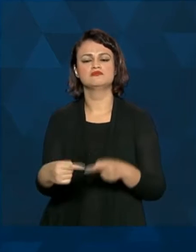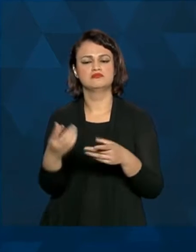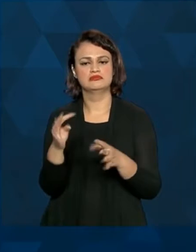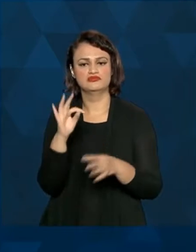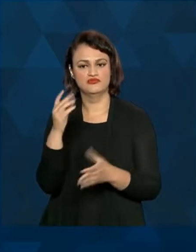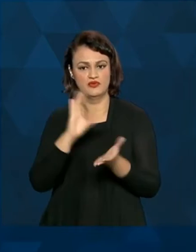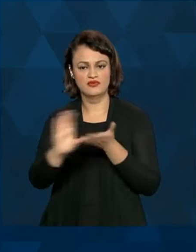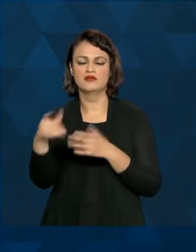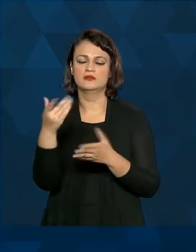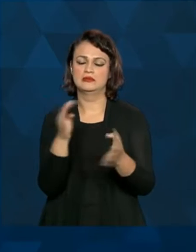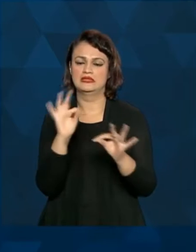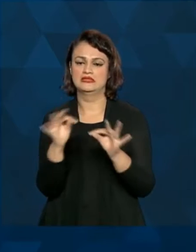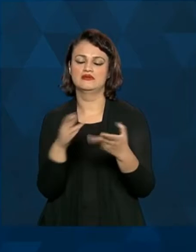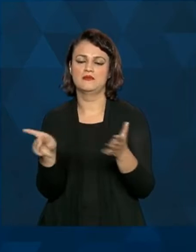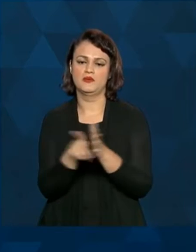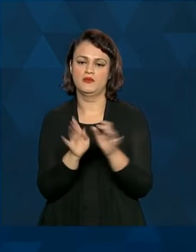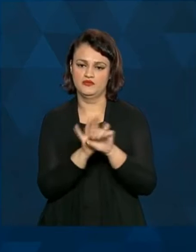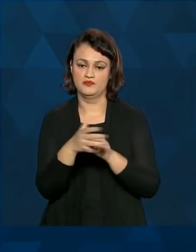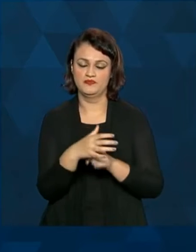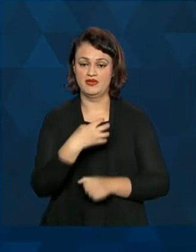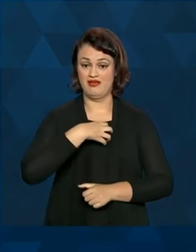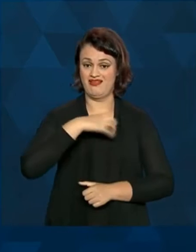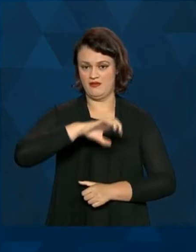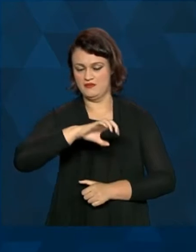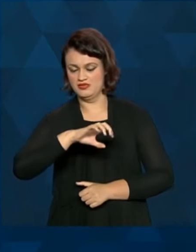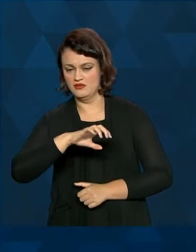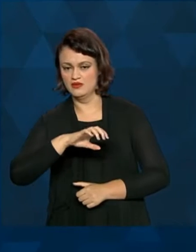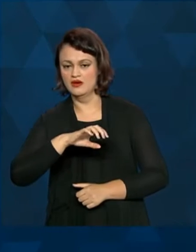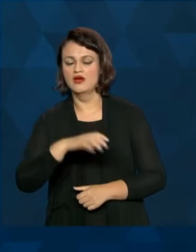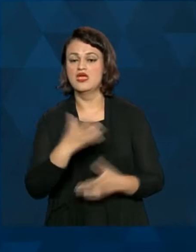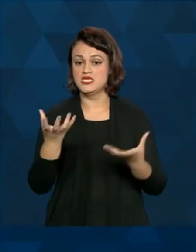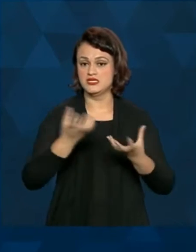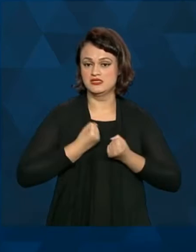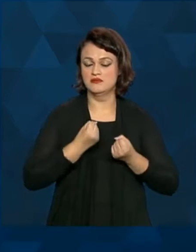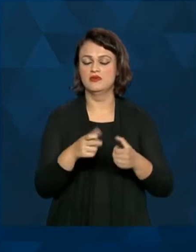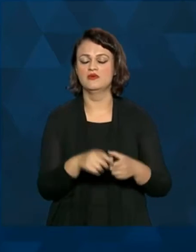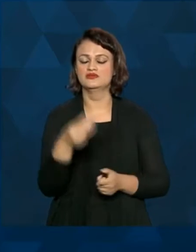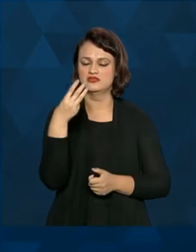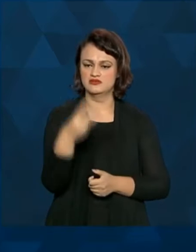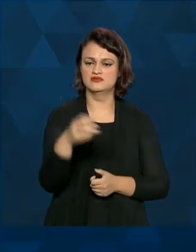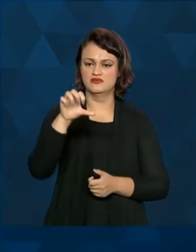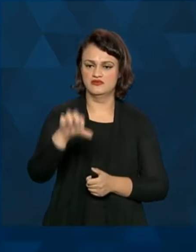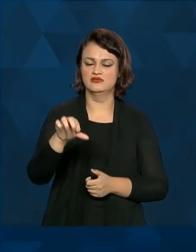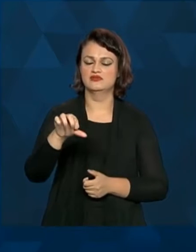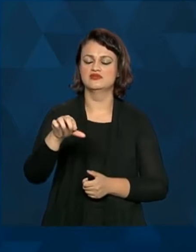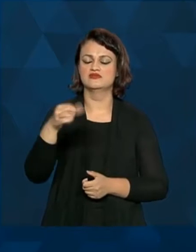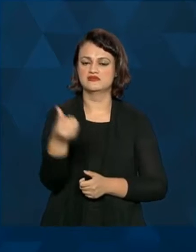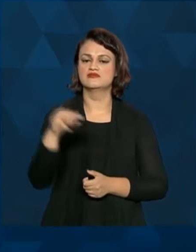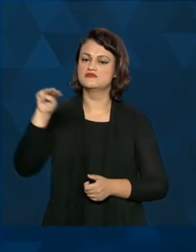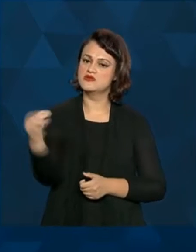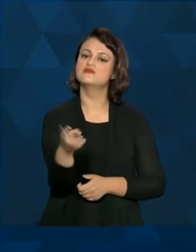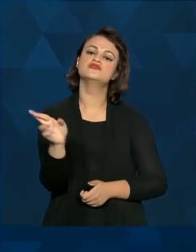Covid. A capital, Salvador, recebeu 396,5 milhões de